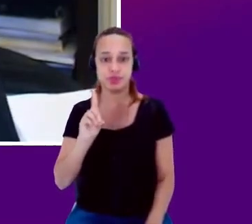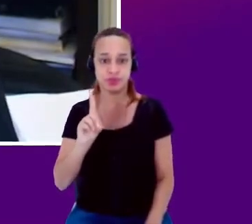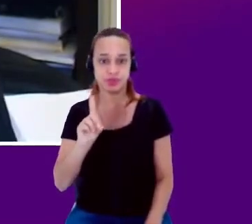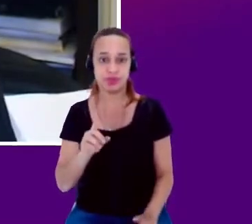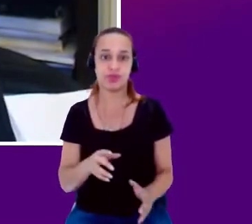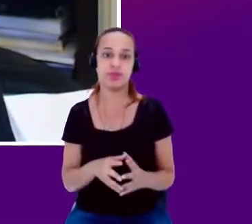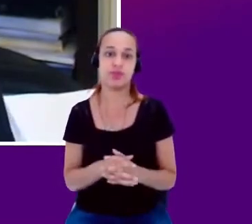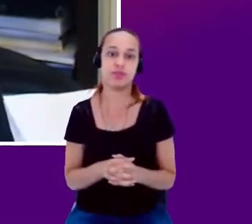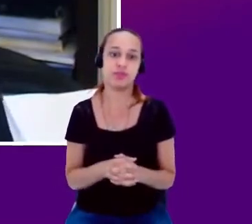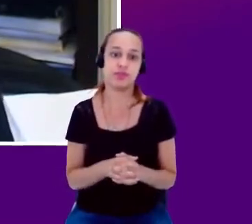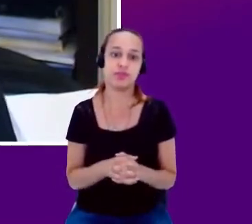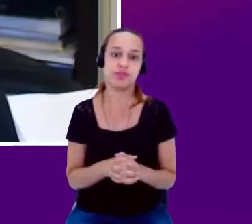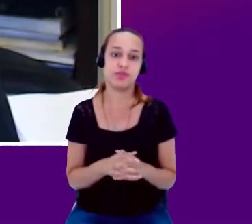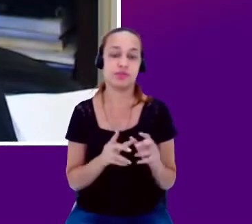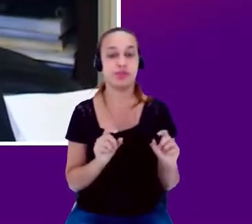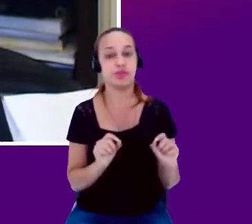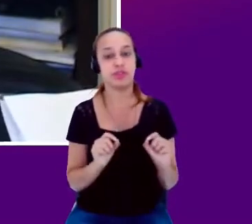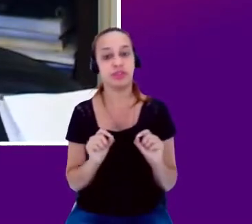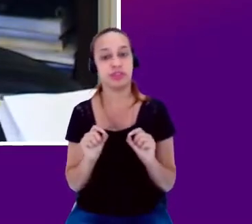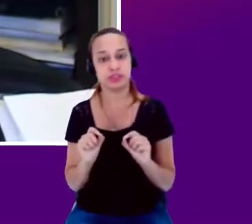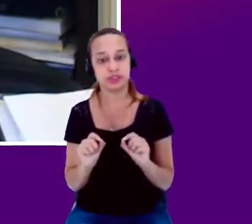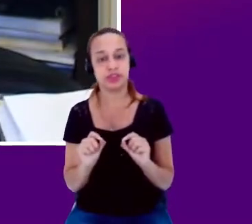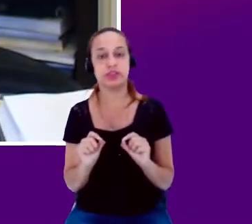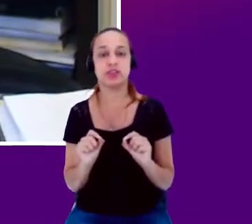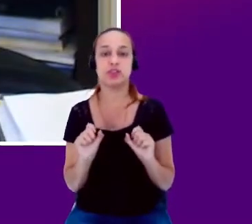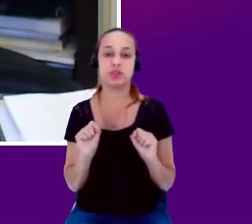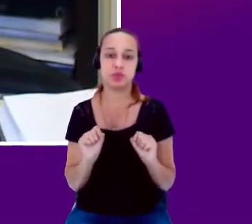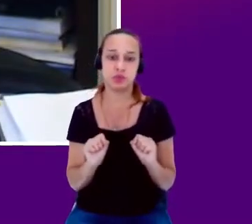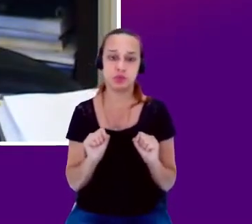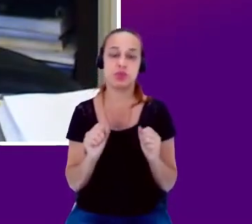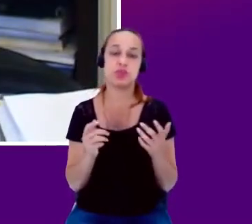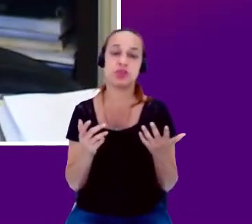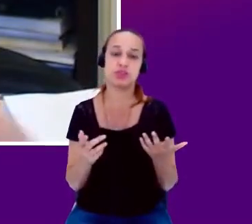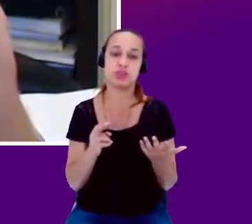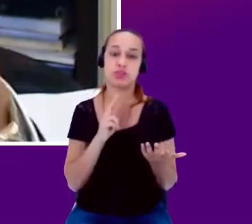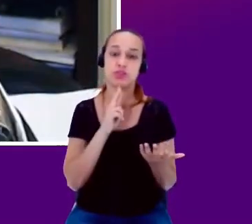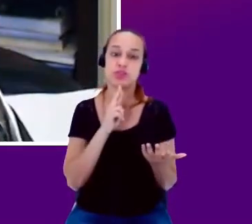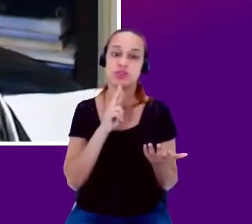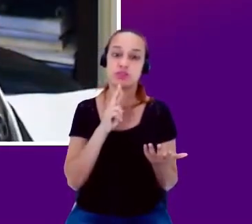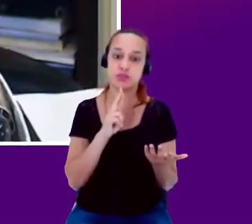Obviamente sujeitos a sanções cabíveis caso desrespeitem